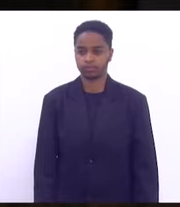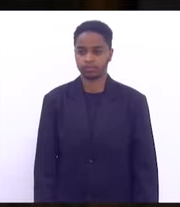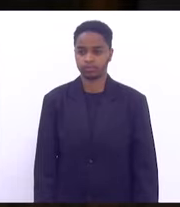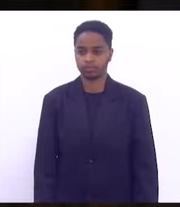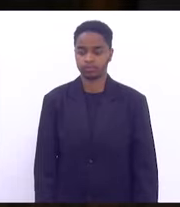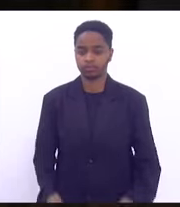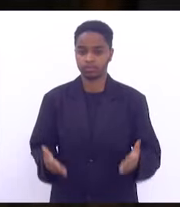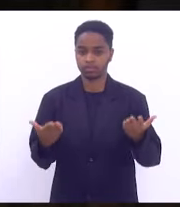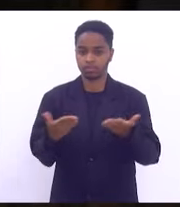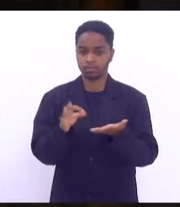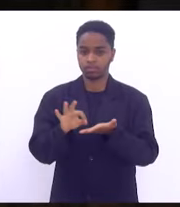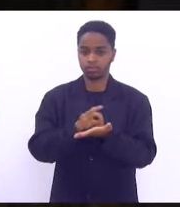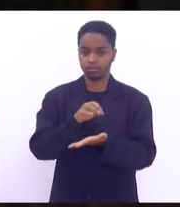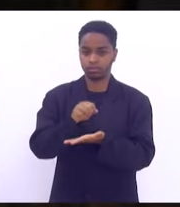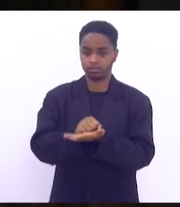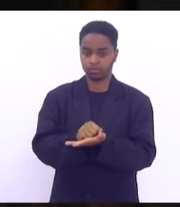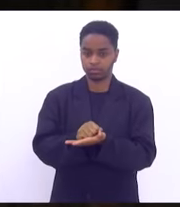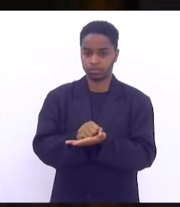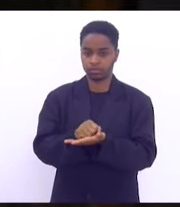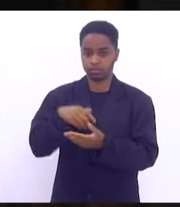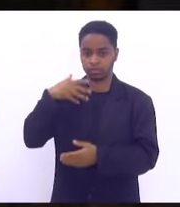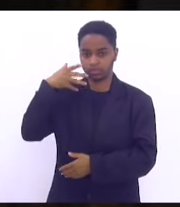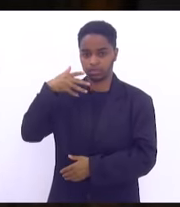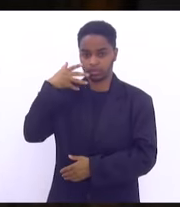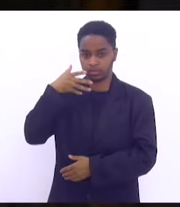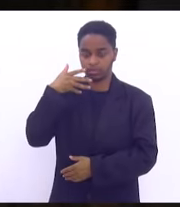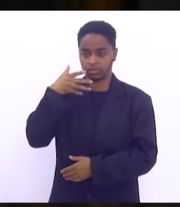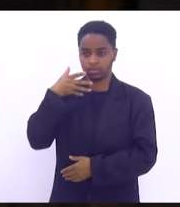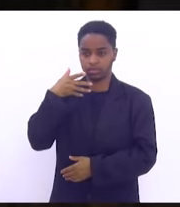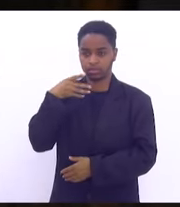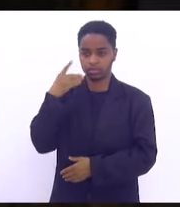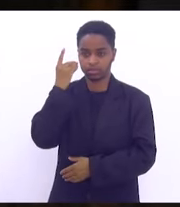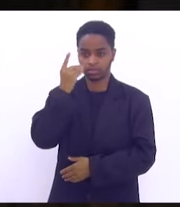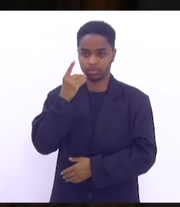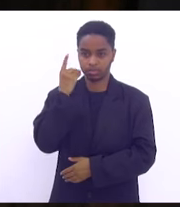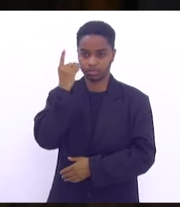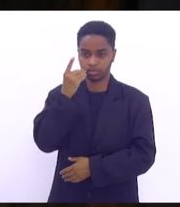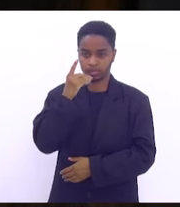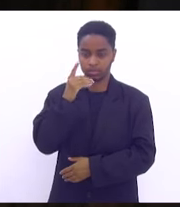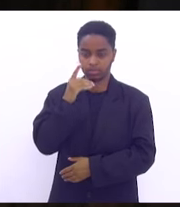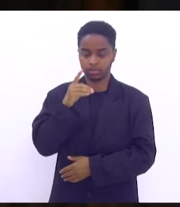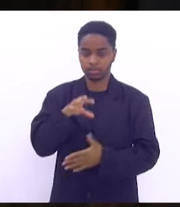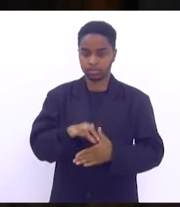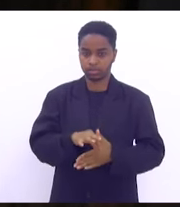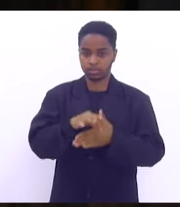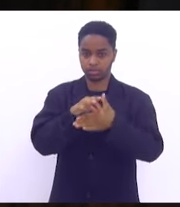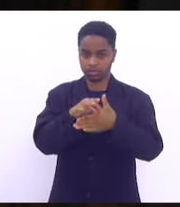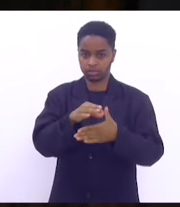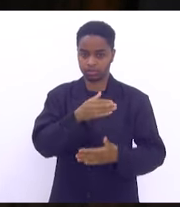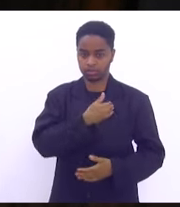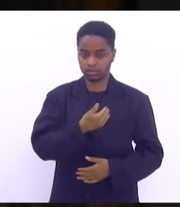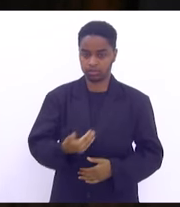O próximo orador inscrito é o nobre deputado líder do governo,